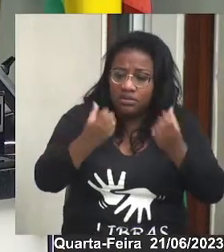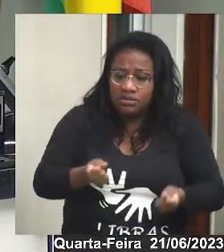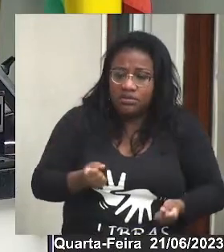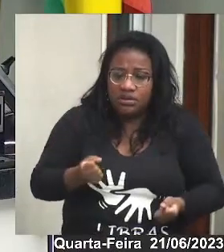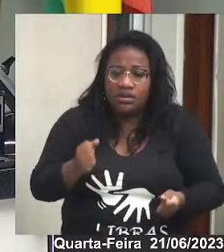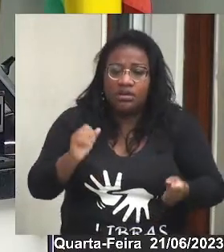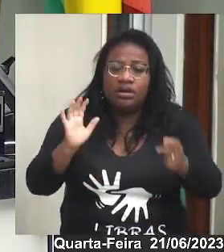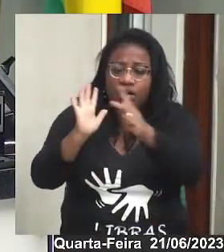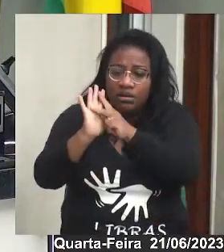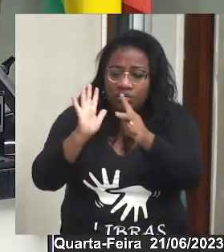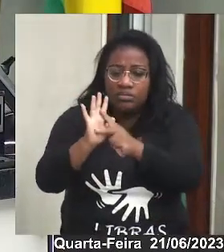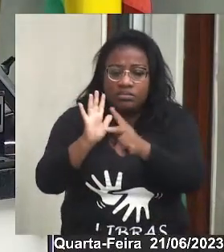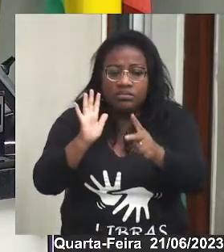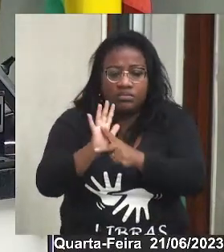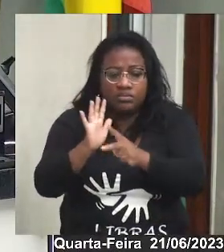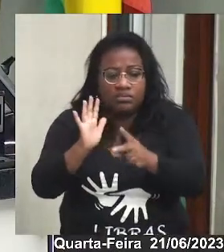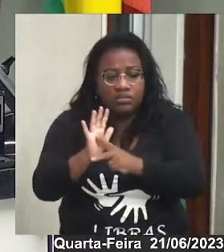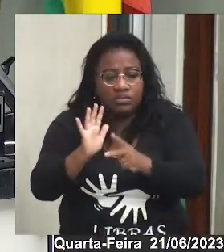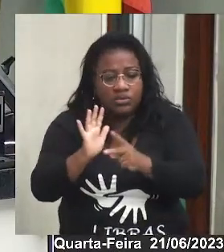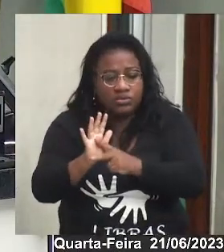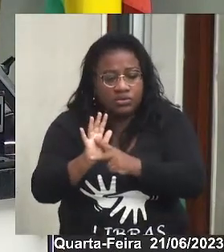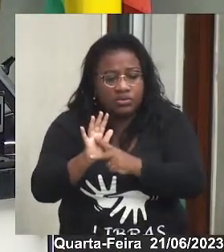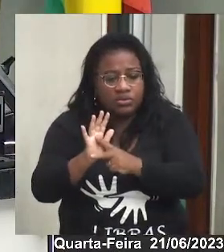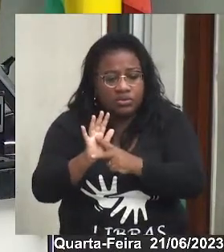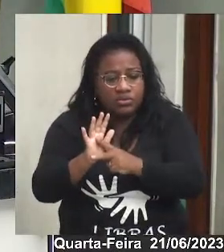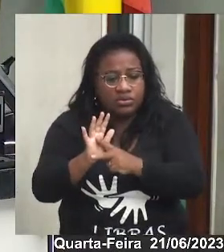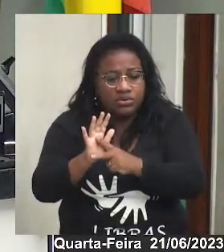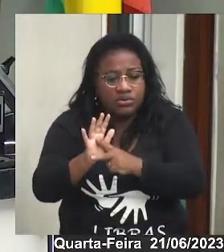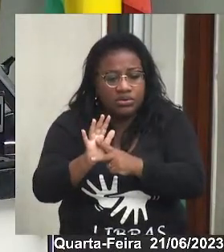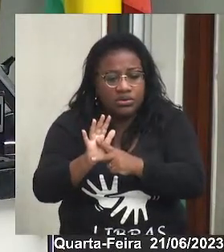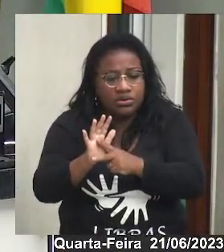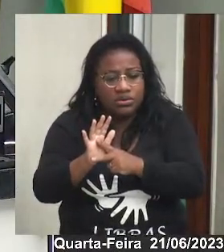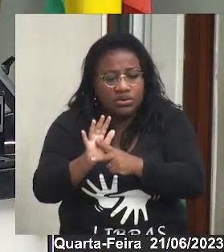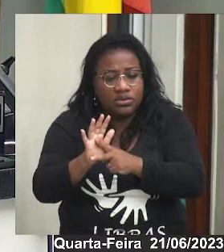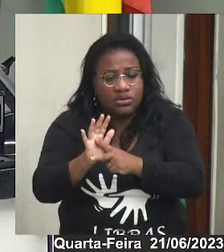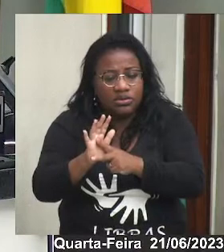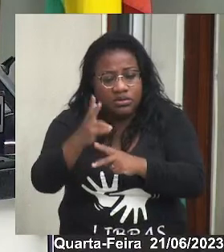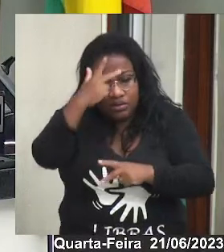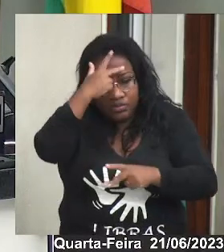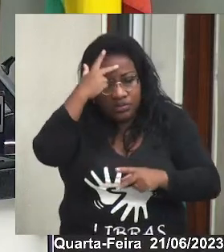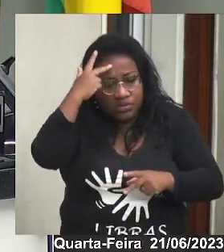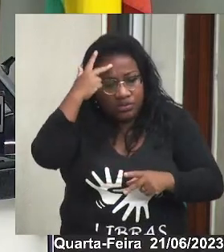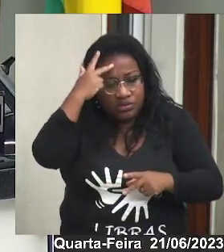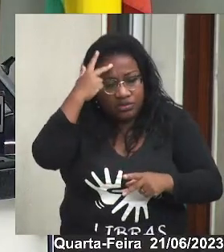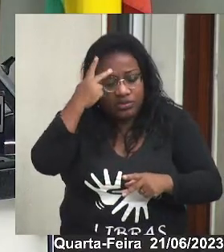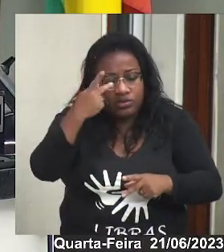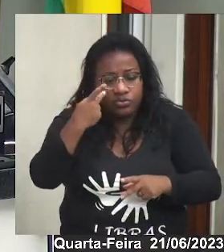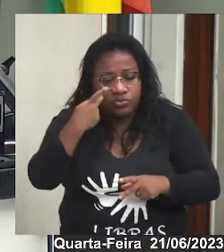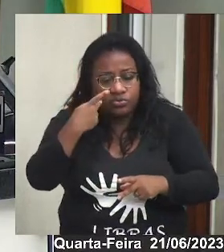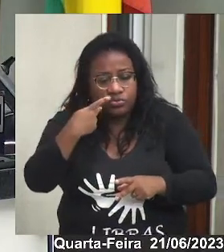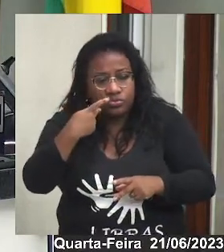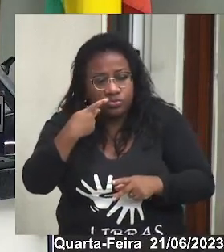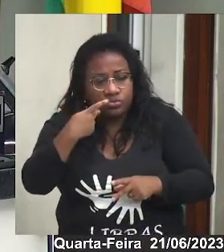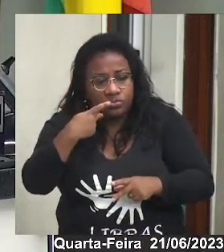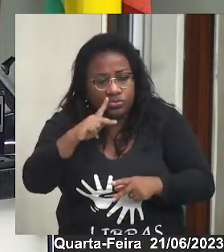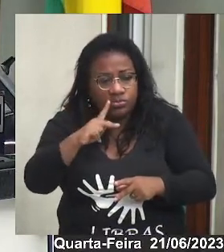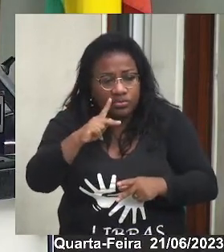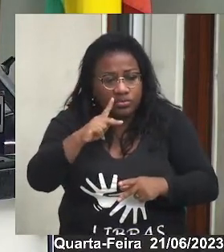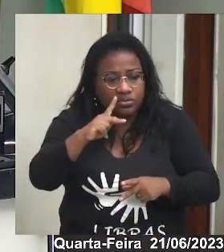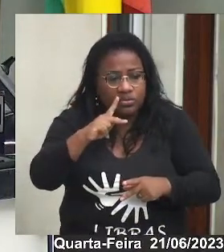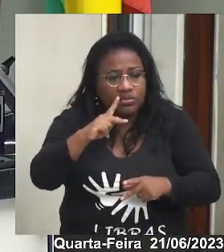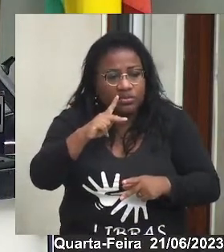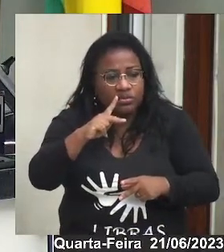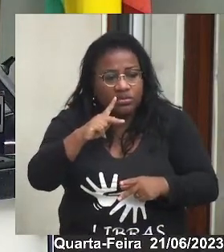nenhum que prejudique vocês. E que saiu de lá por pessoas suas que faz parte da feira para